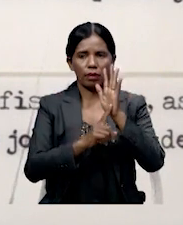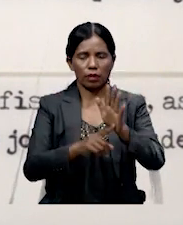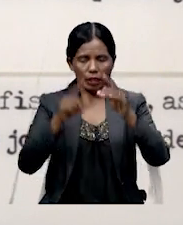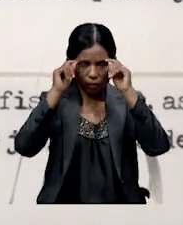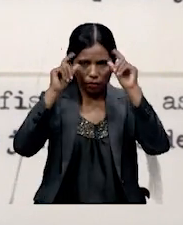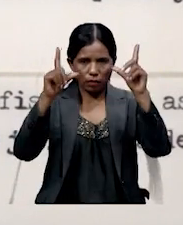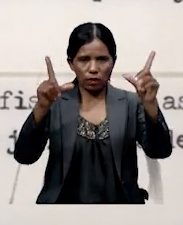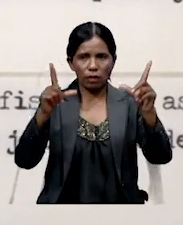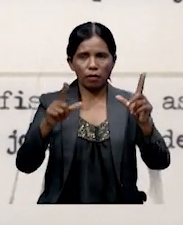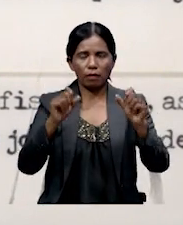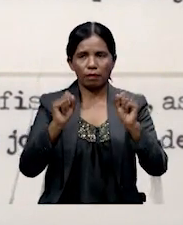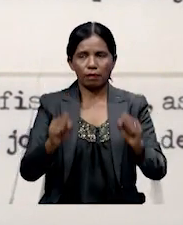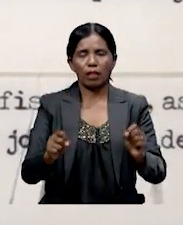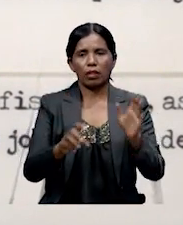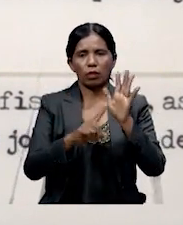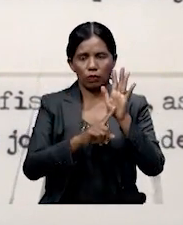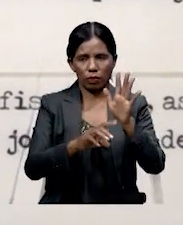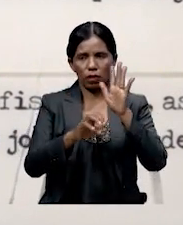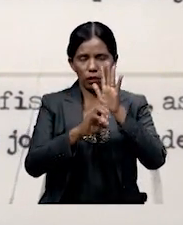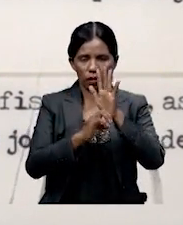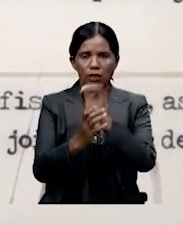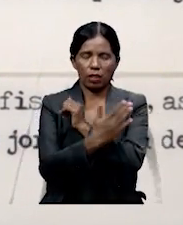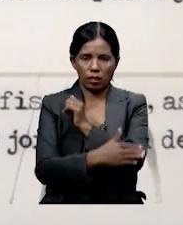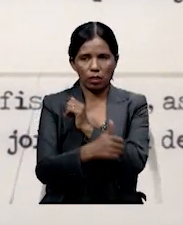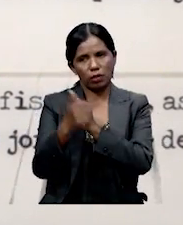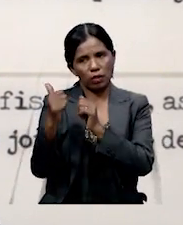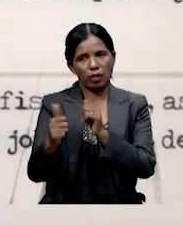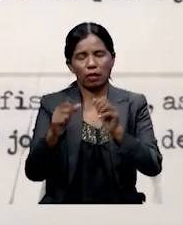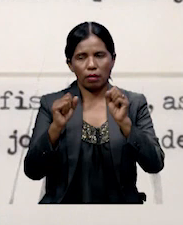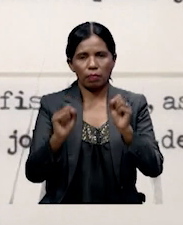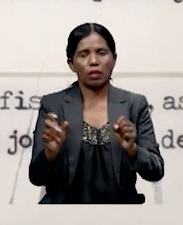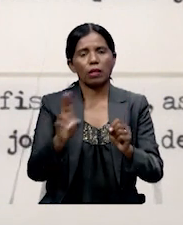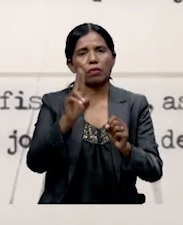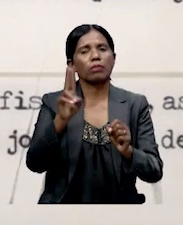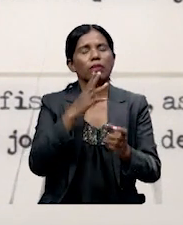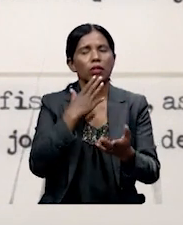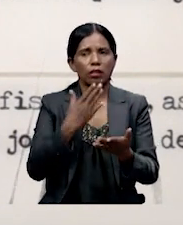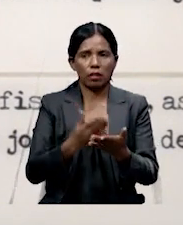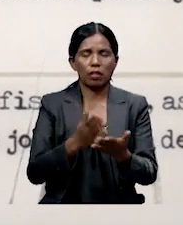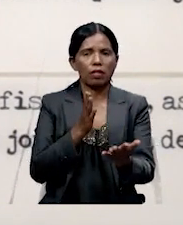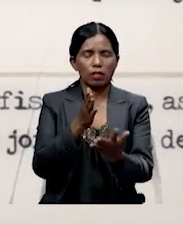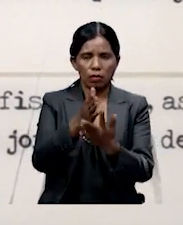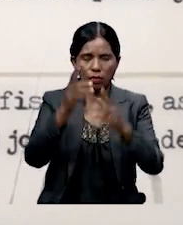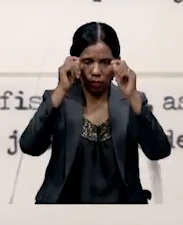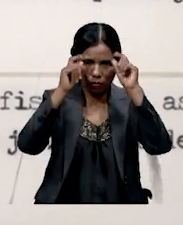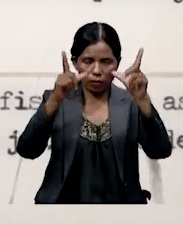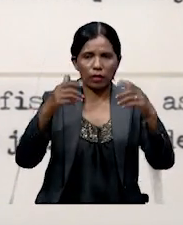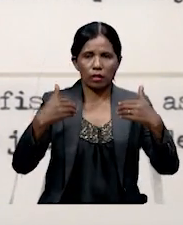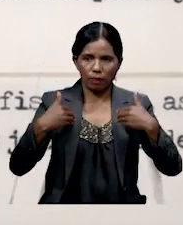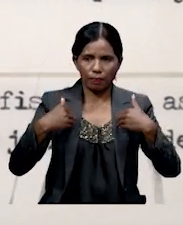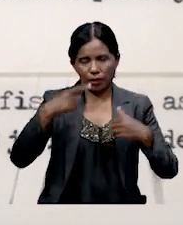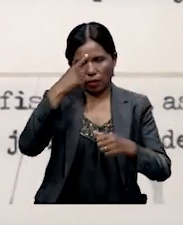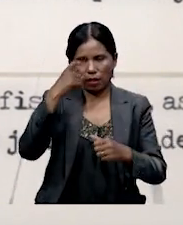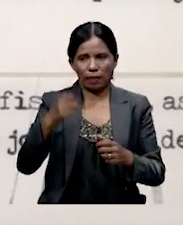Oriental bele sai exemplo. E a nação selo que não bele aproveita de aqui o acesso ser na Timor Ira, também hira que nem